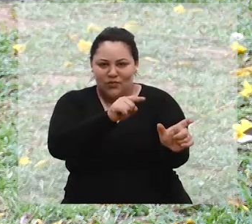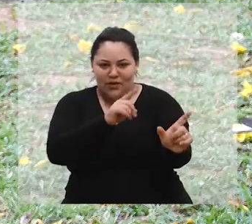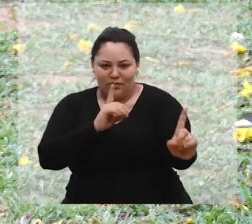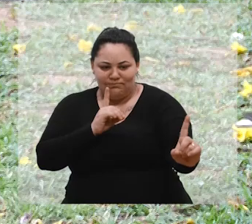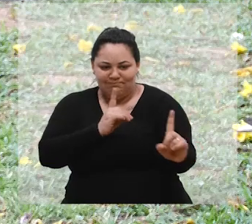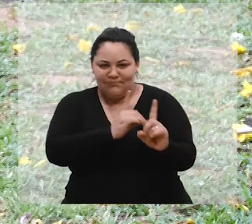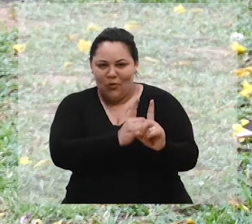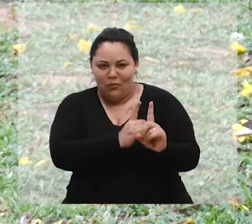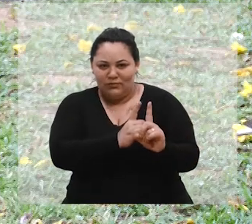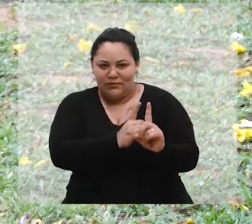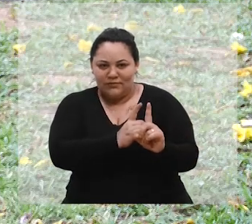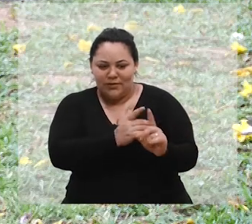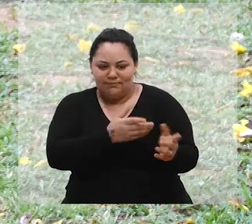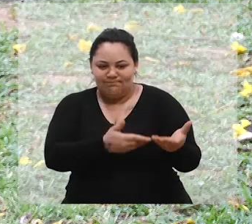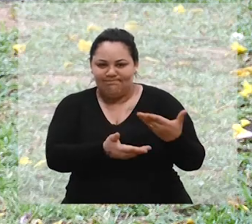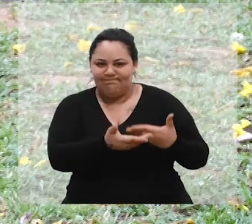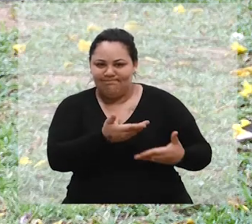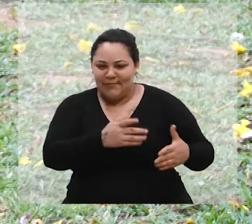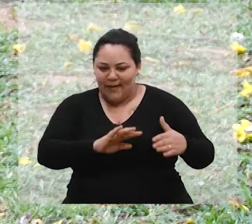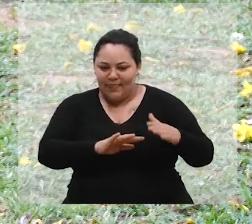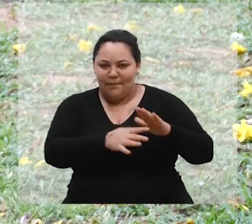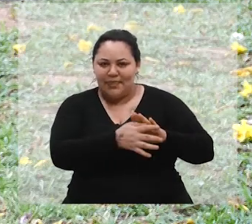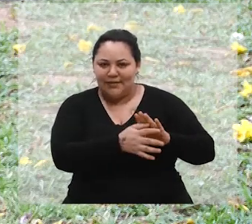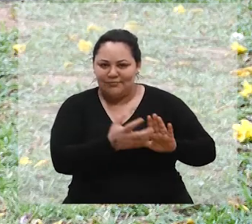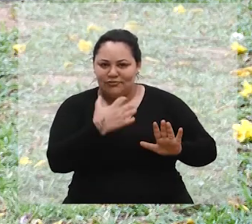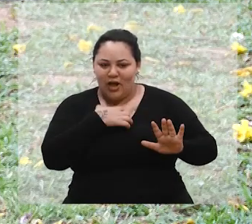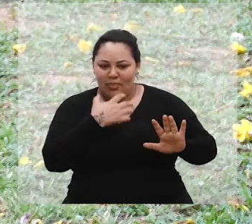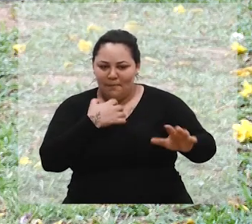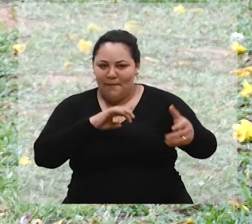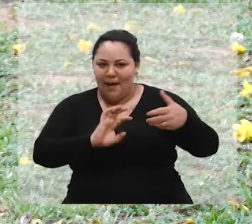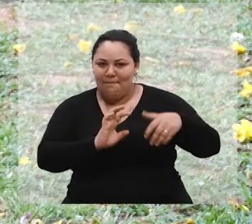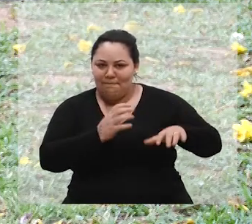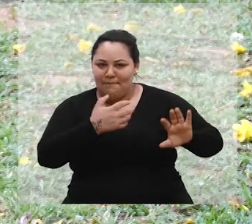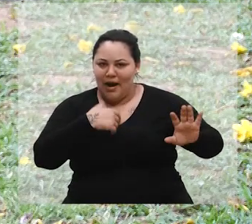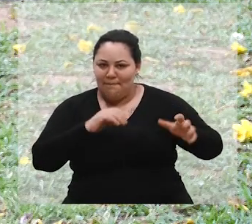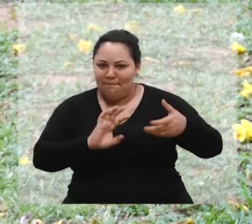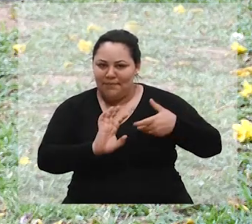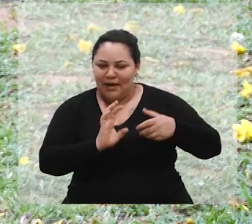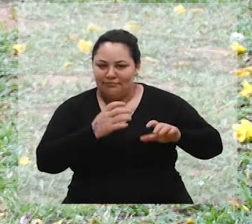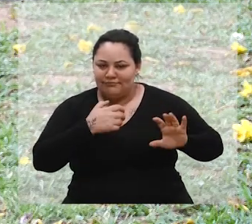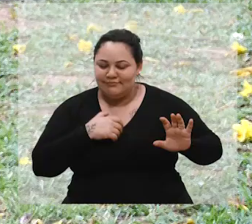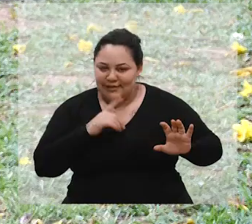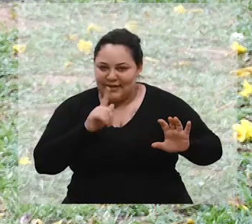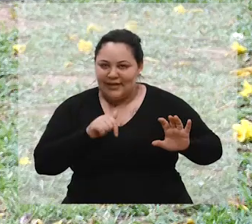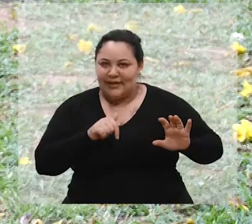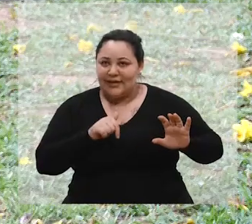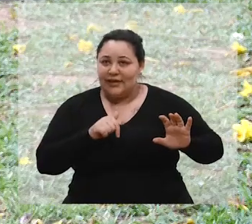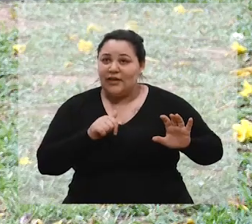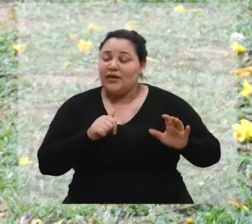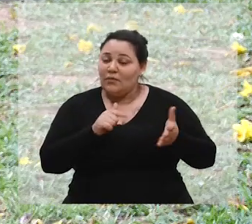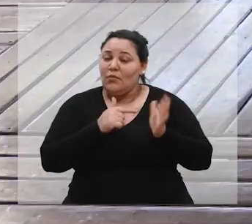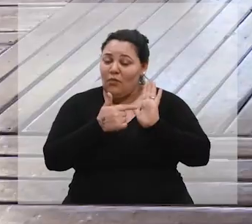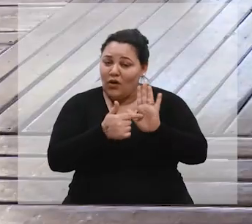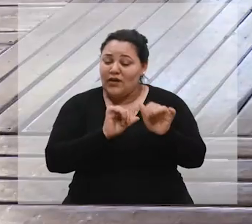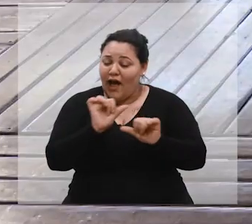acho que o amor tem muito mais a ver com acolher essas transformações e essas mudanças que são efeito de que você está vivo. Resumindo,